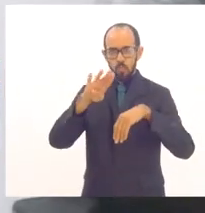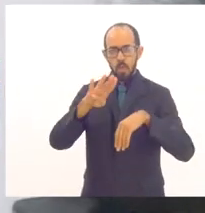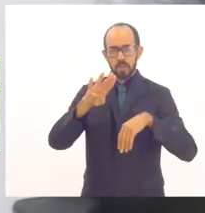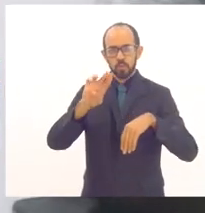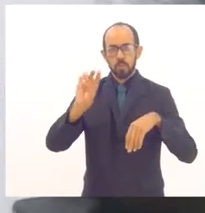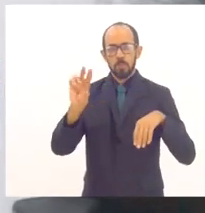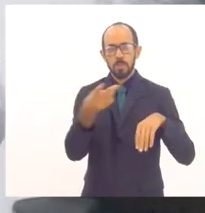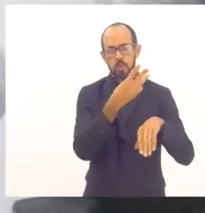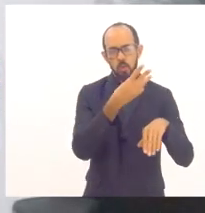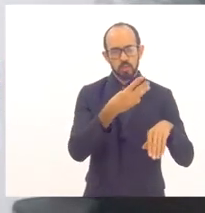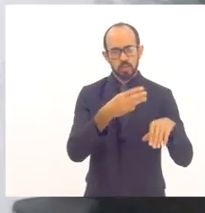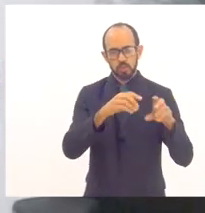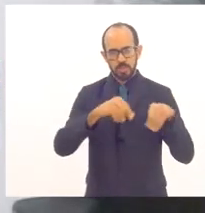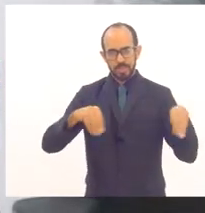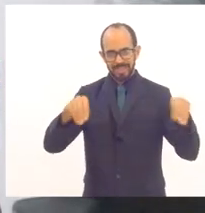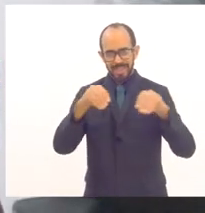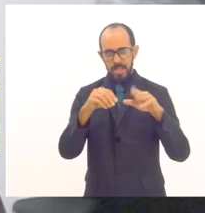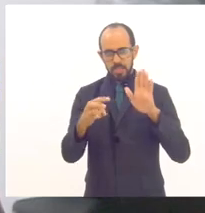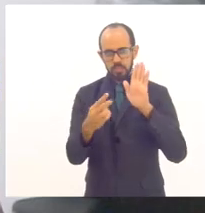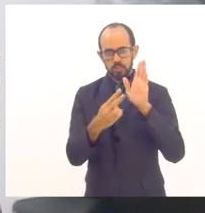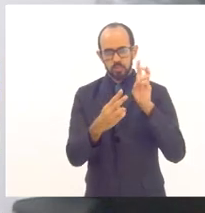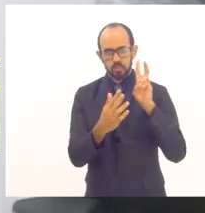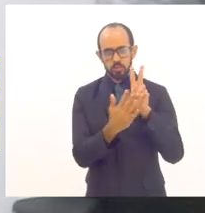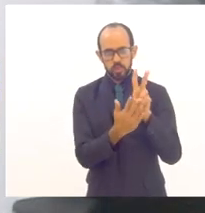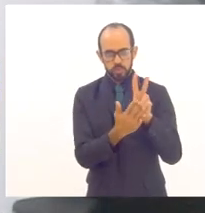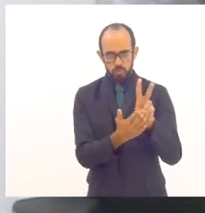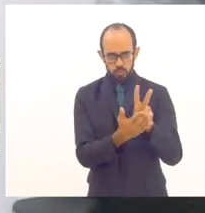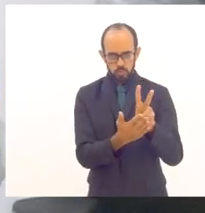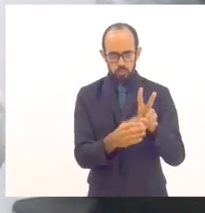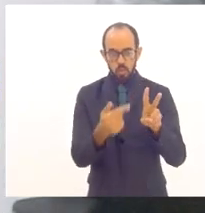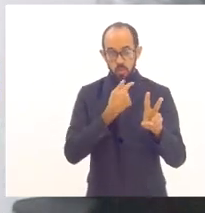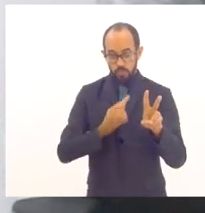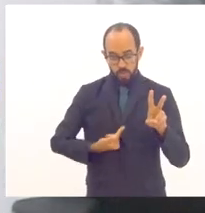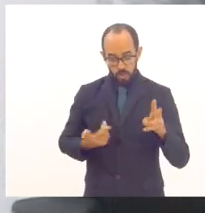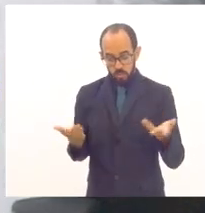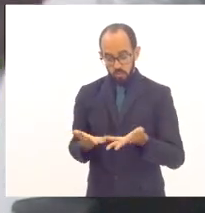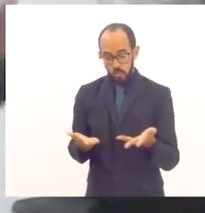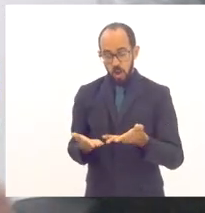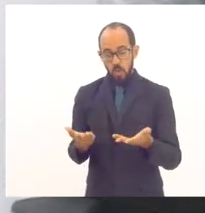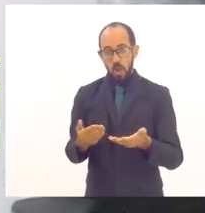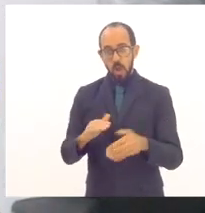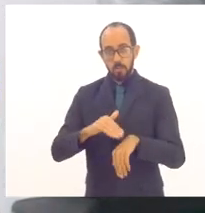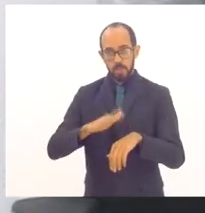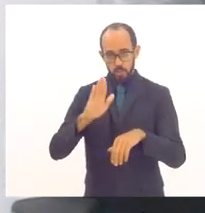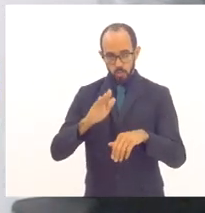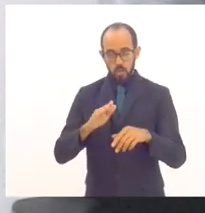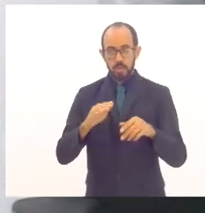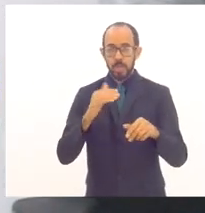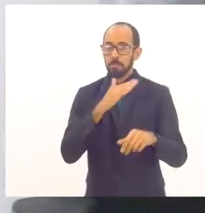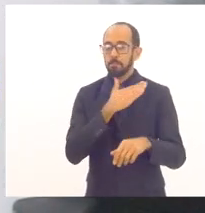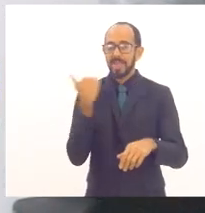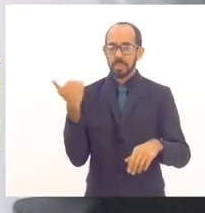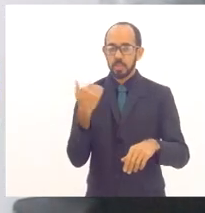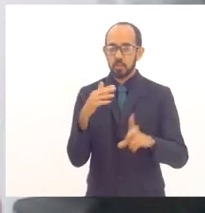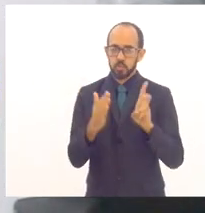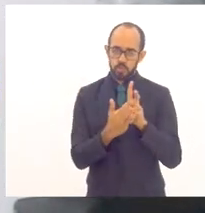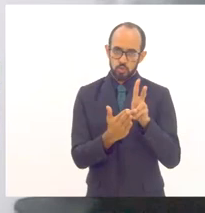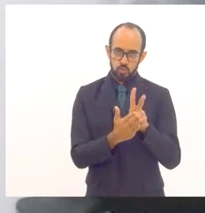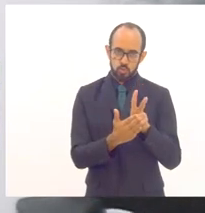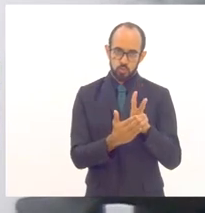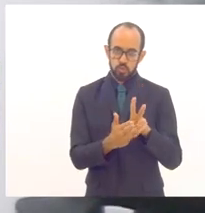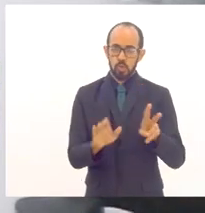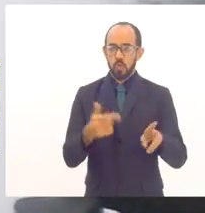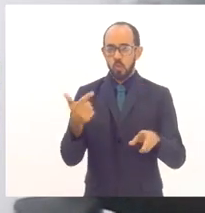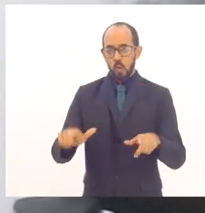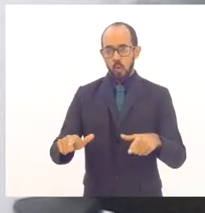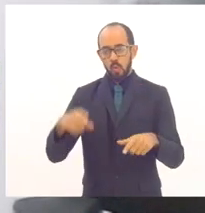terras indígenas. Infelizmente, esse governo aumentou o desmatamento, está massacrando os povos indígenas. Em outras áreas